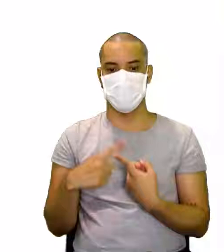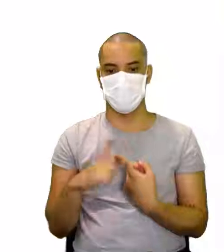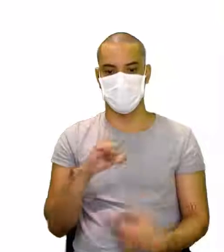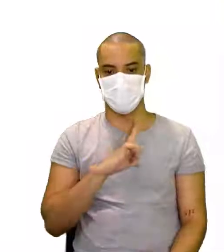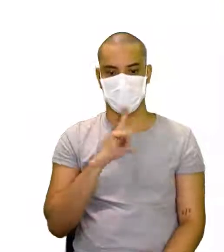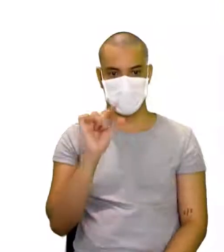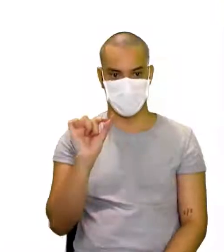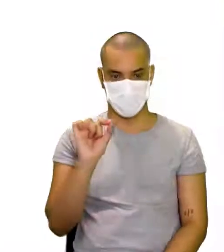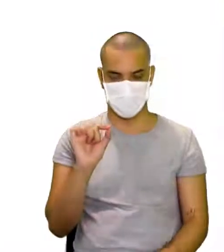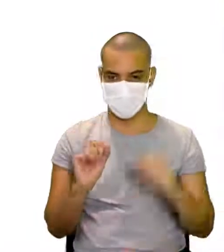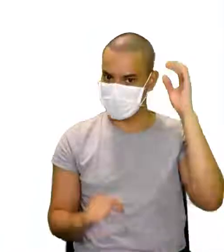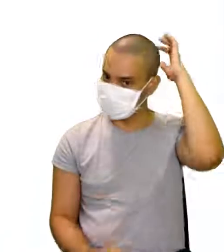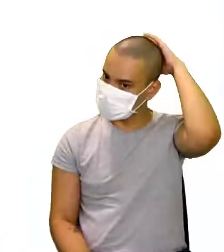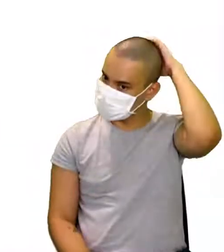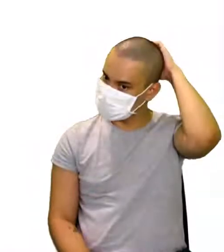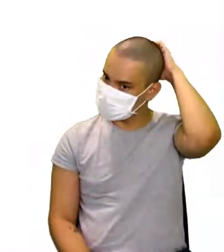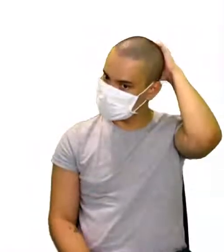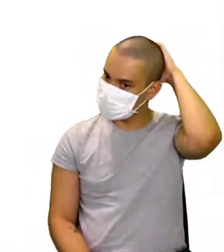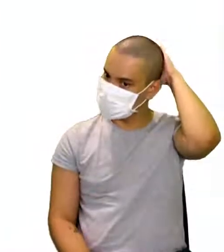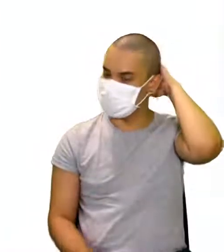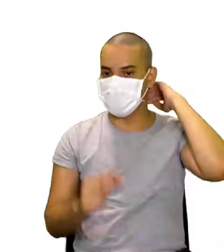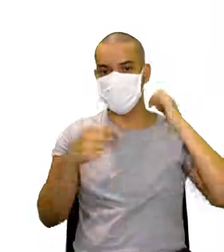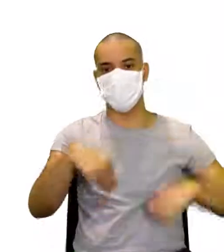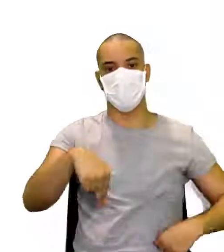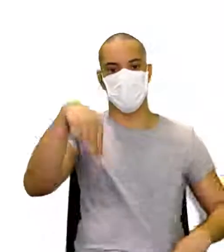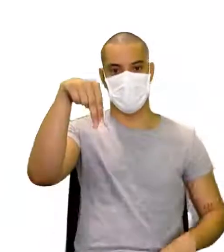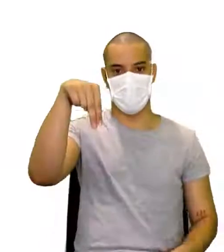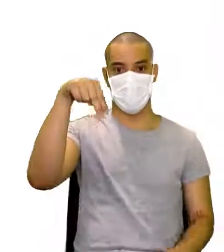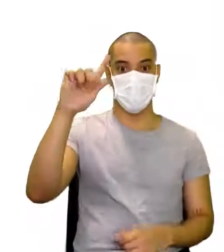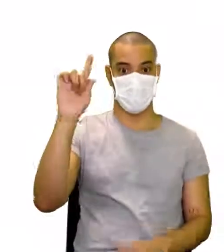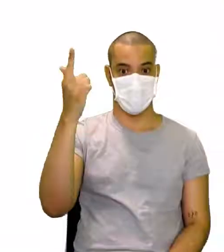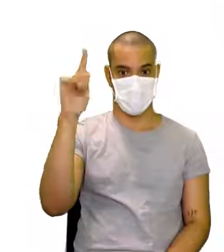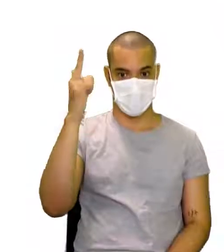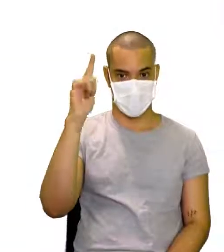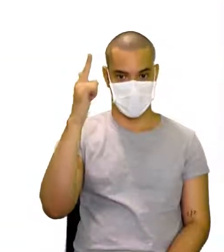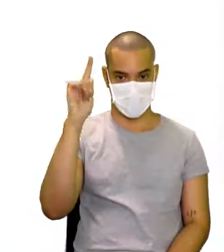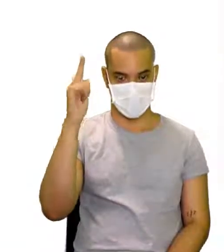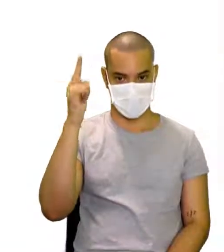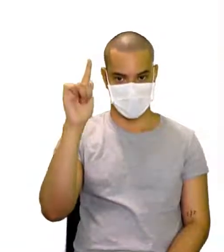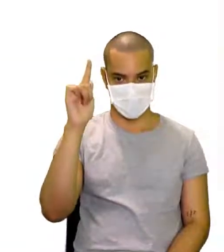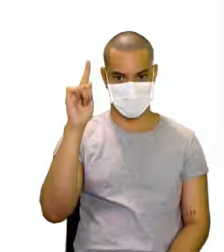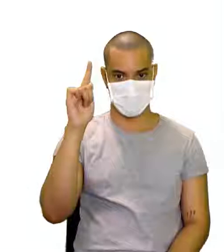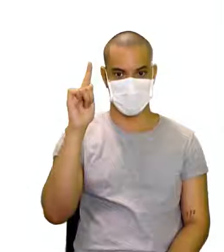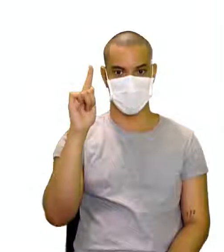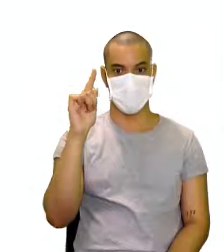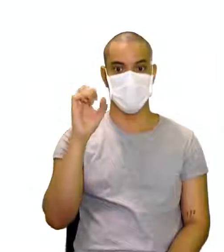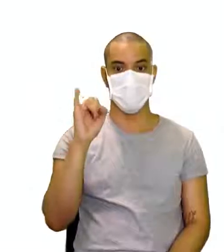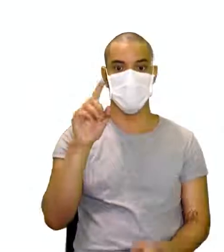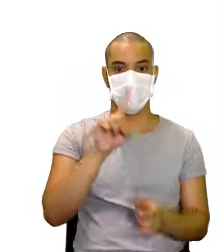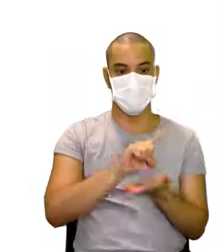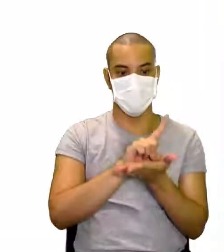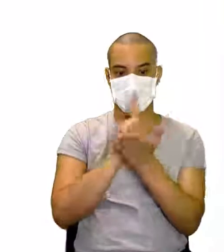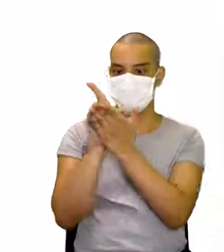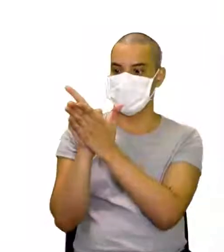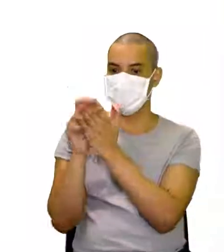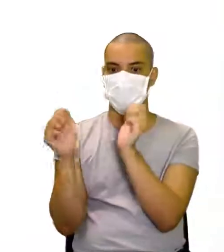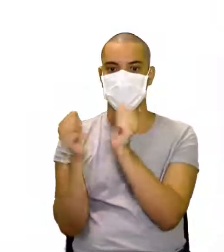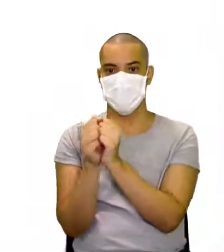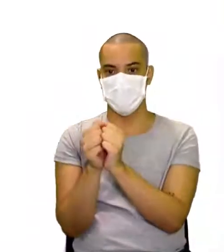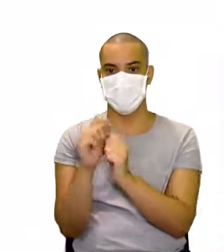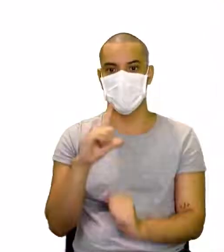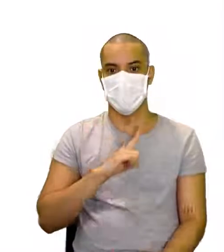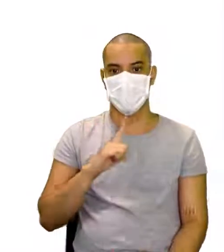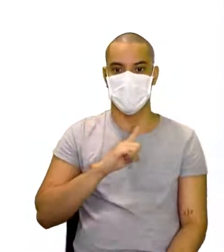temos o polo norte geográfico, fica aqui, E se você orientasse para um ímã, eu tenho o polo